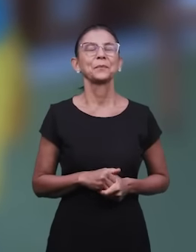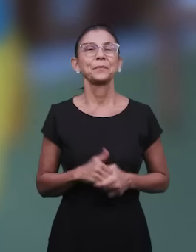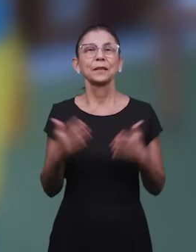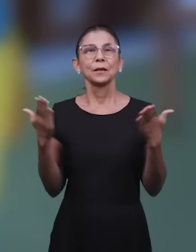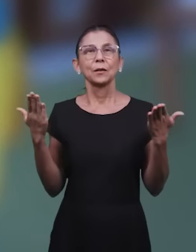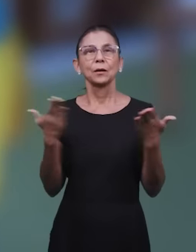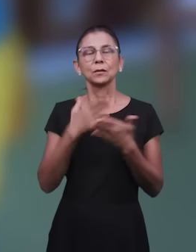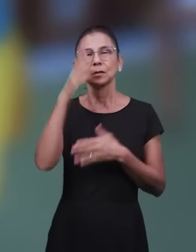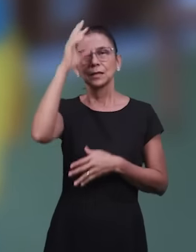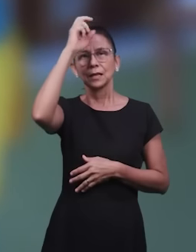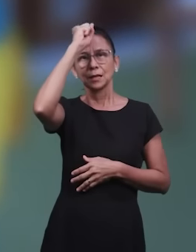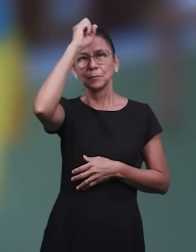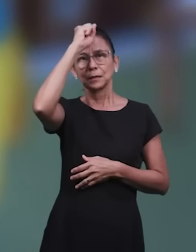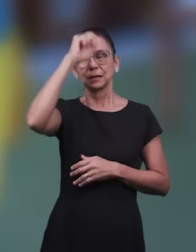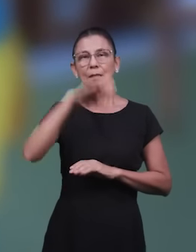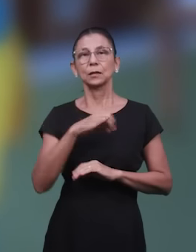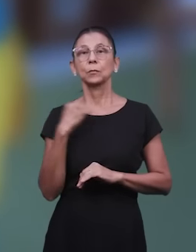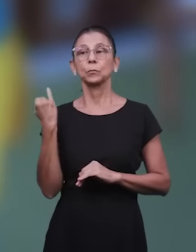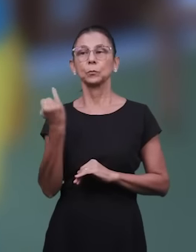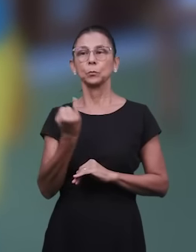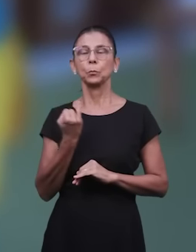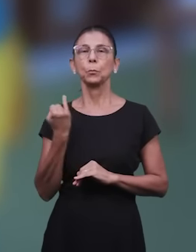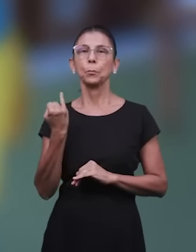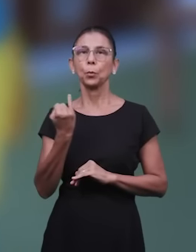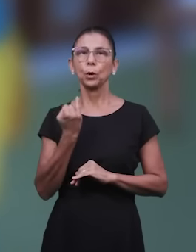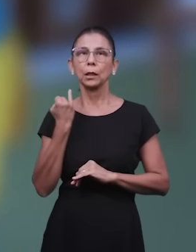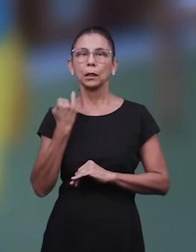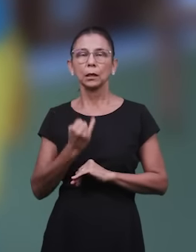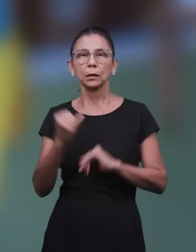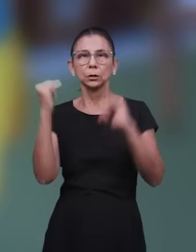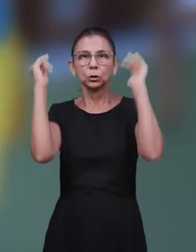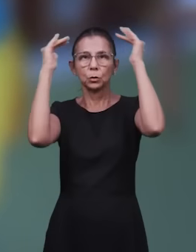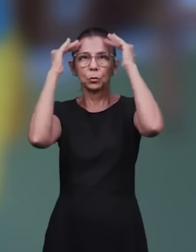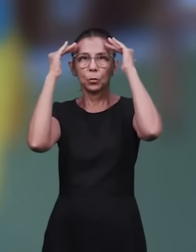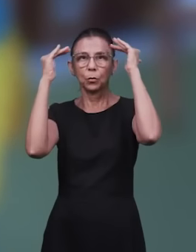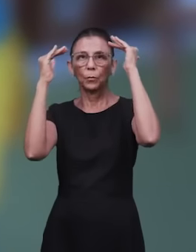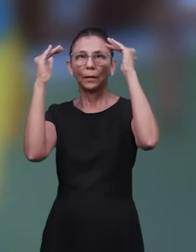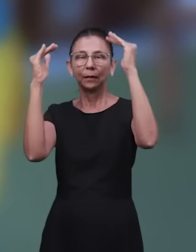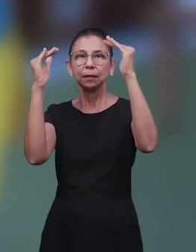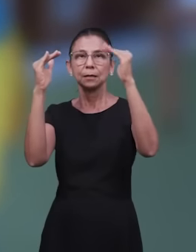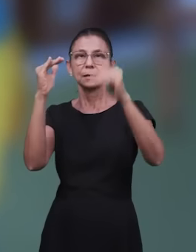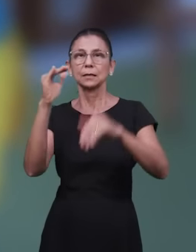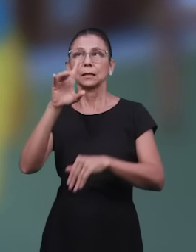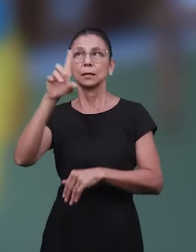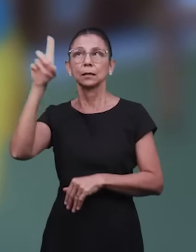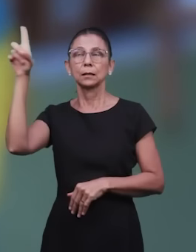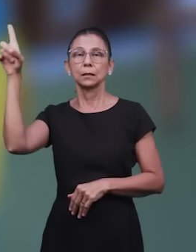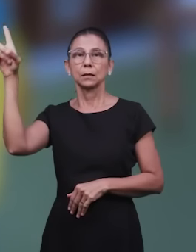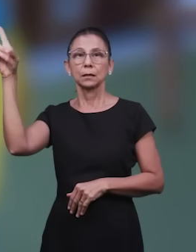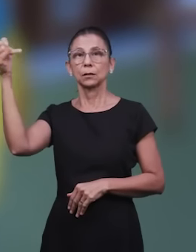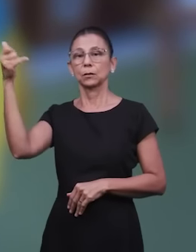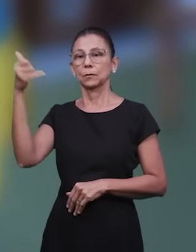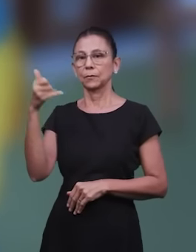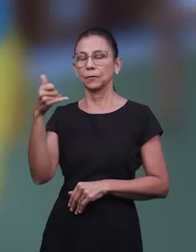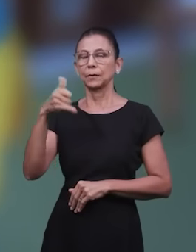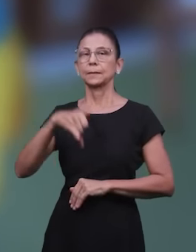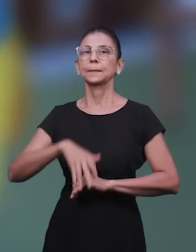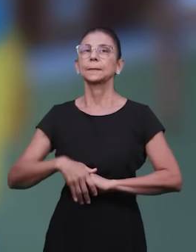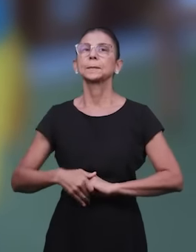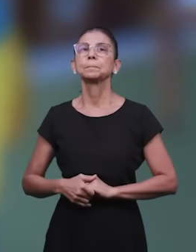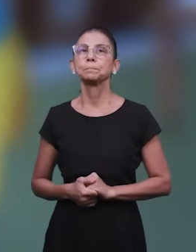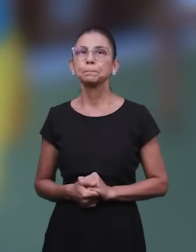hoje, nós vamos aprender a importância de ouvir e obedecer à voz do